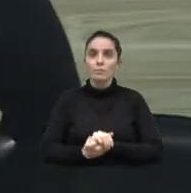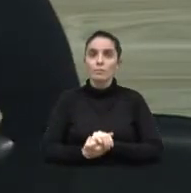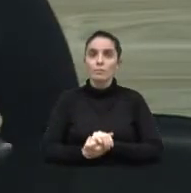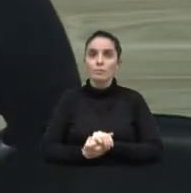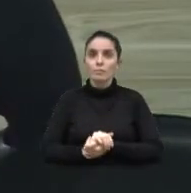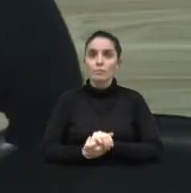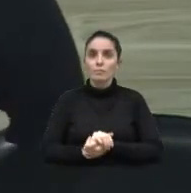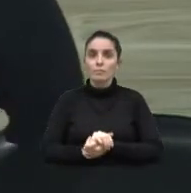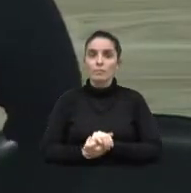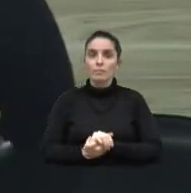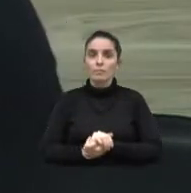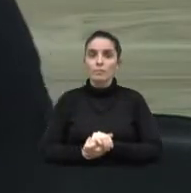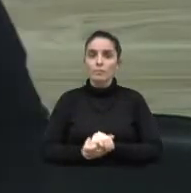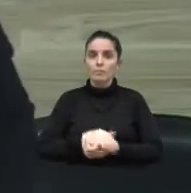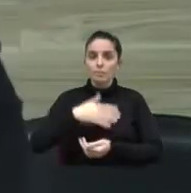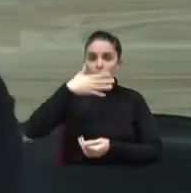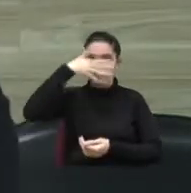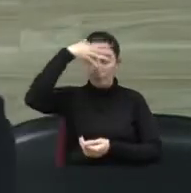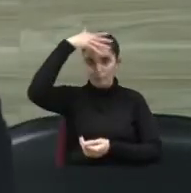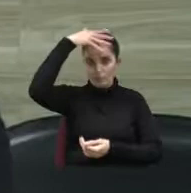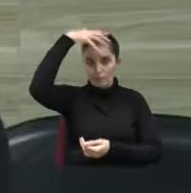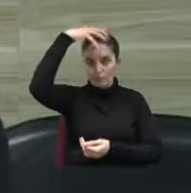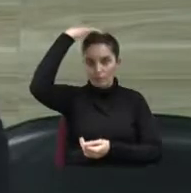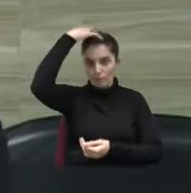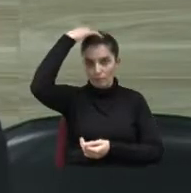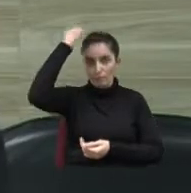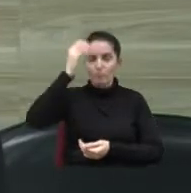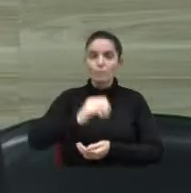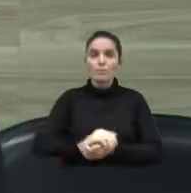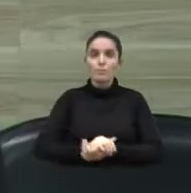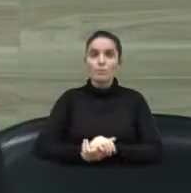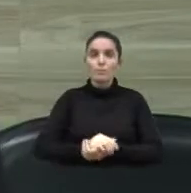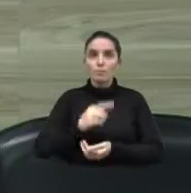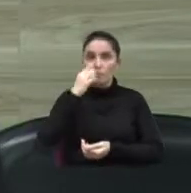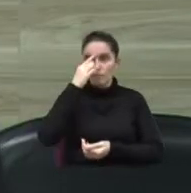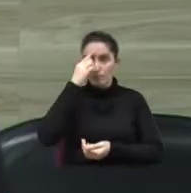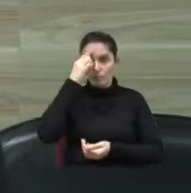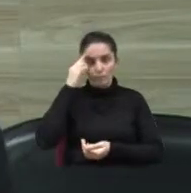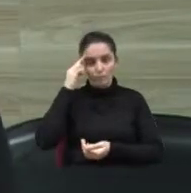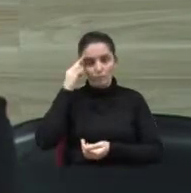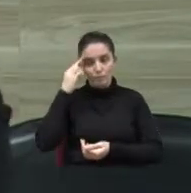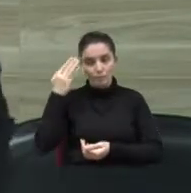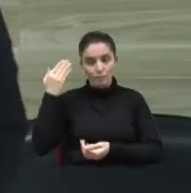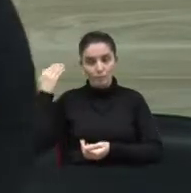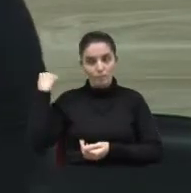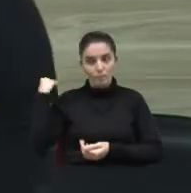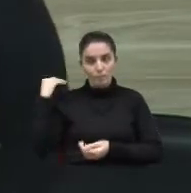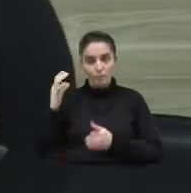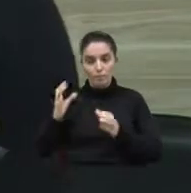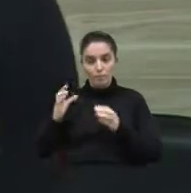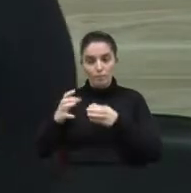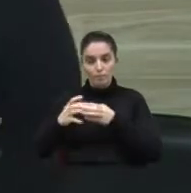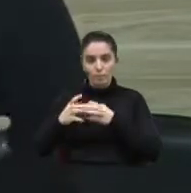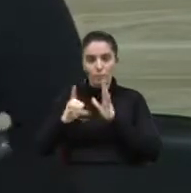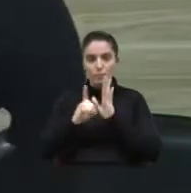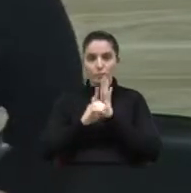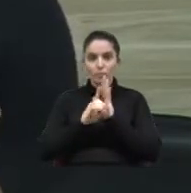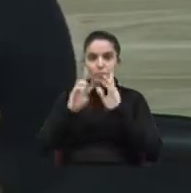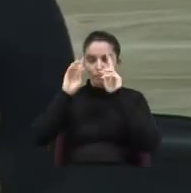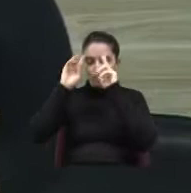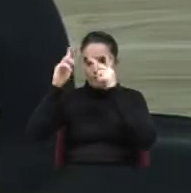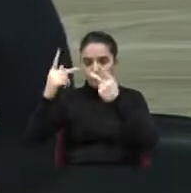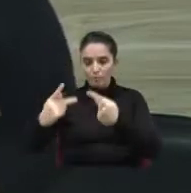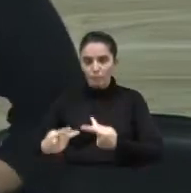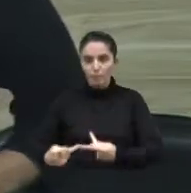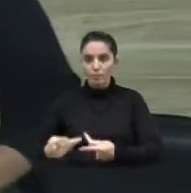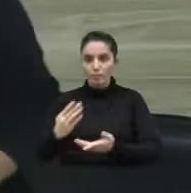vereador Dinho e vereador Wilson. É difícil quando se começa um assunto sem